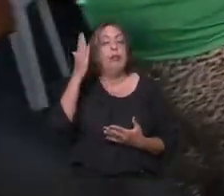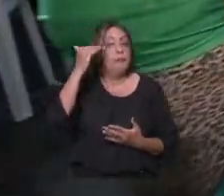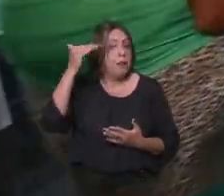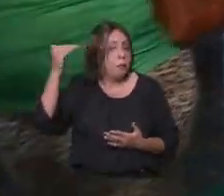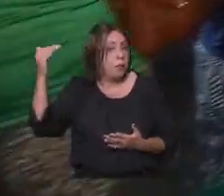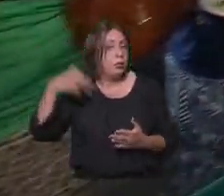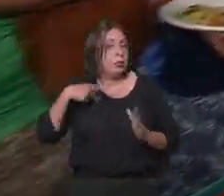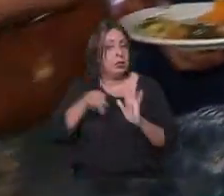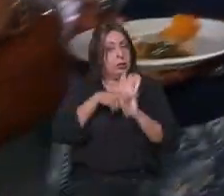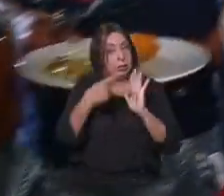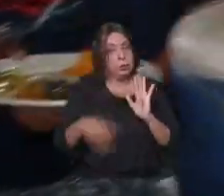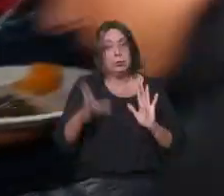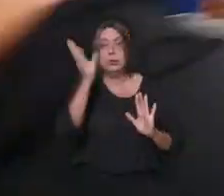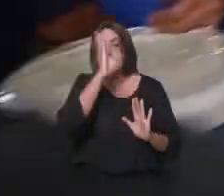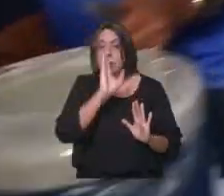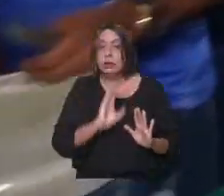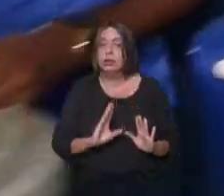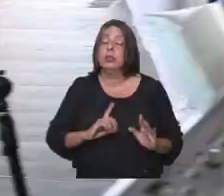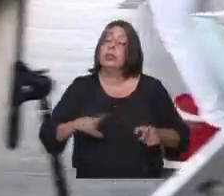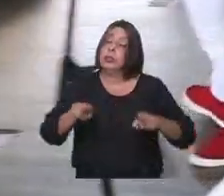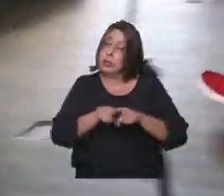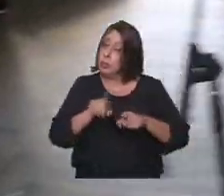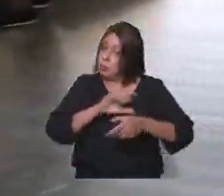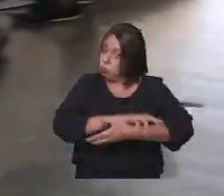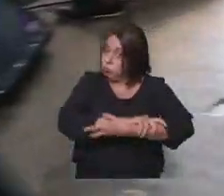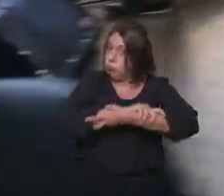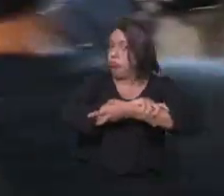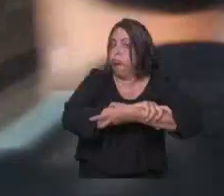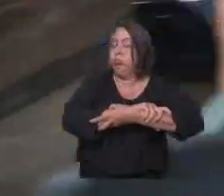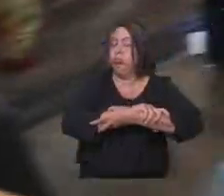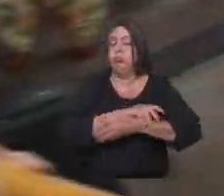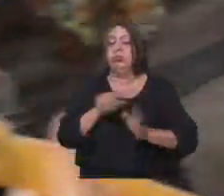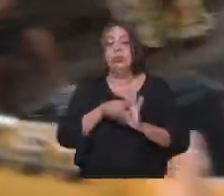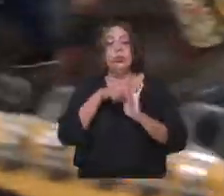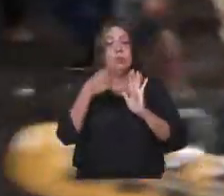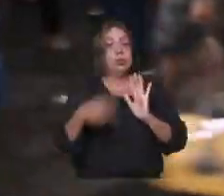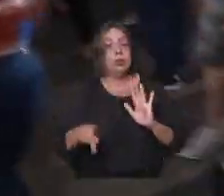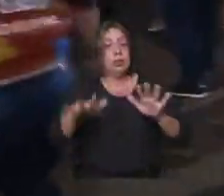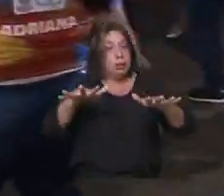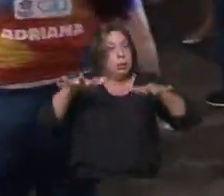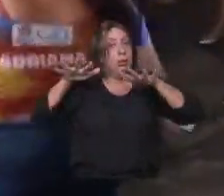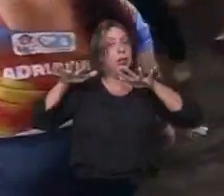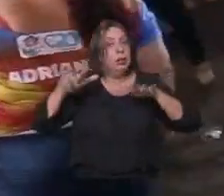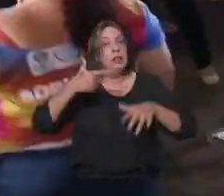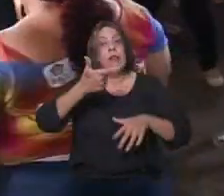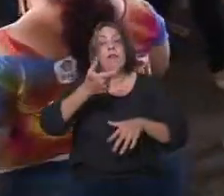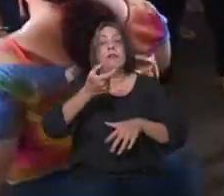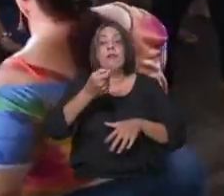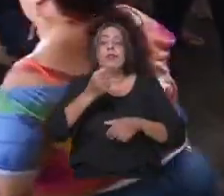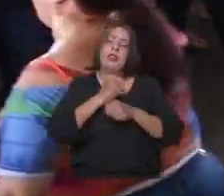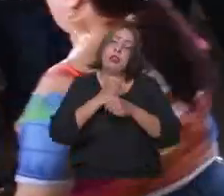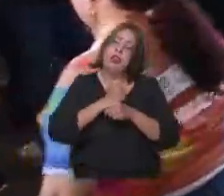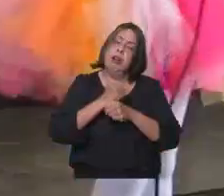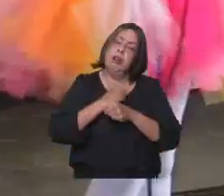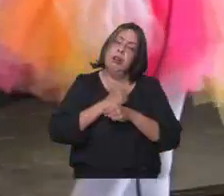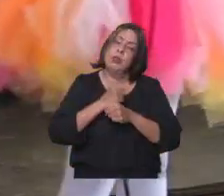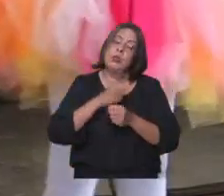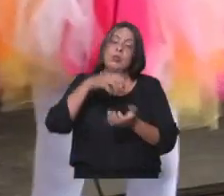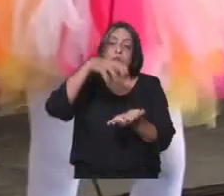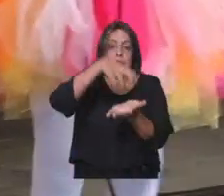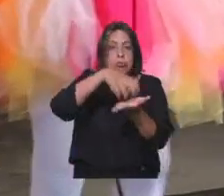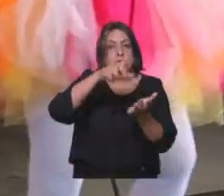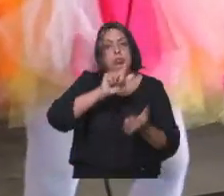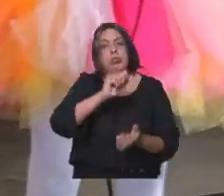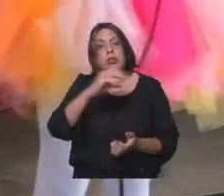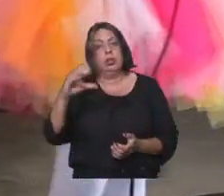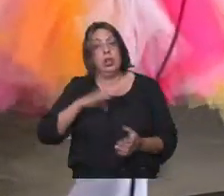da culinária brasileira, a solidariedade. O evento faz parte da programação dos 20 anos da instituição e